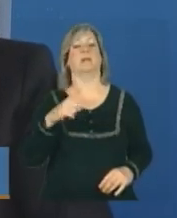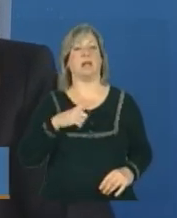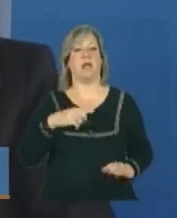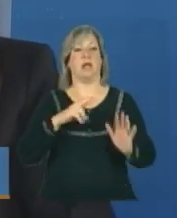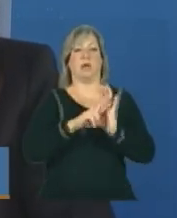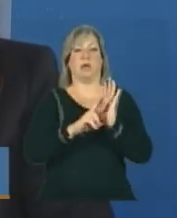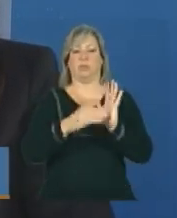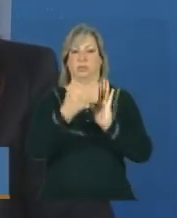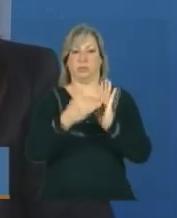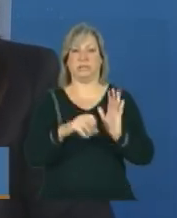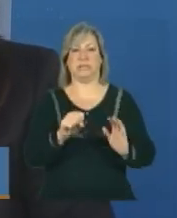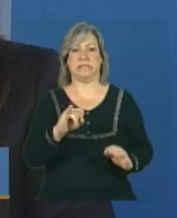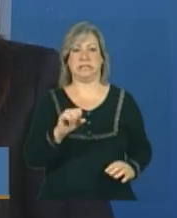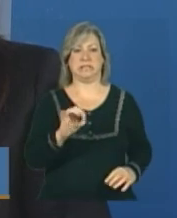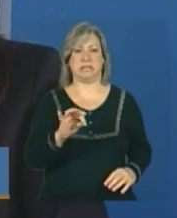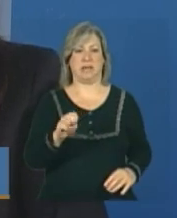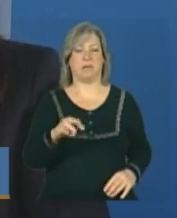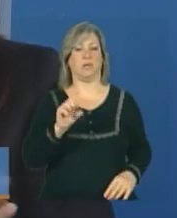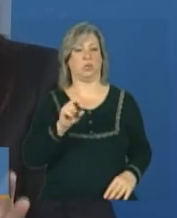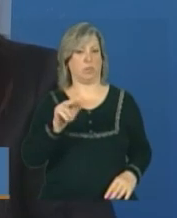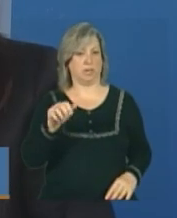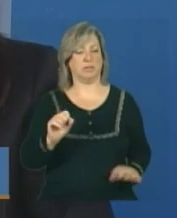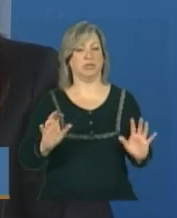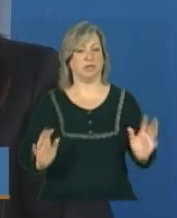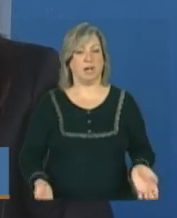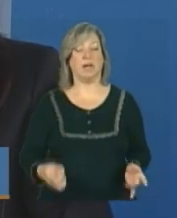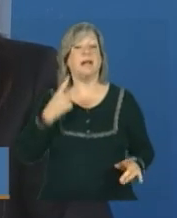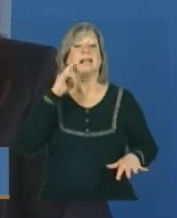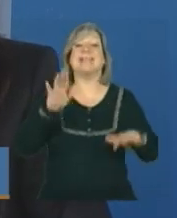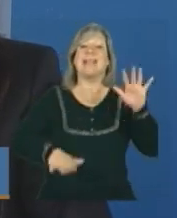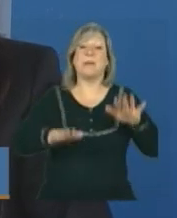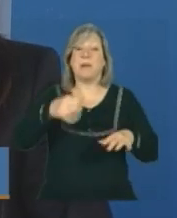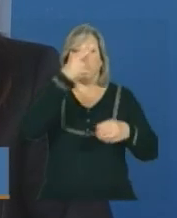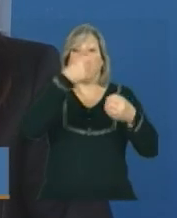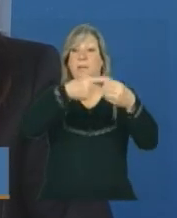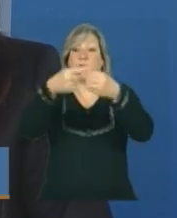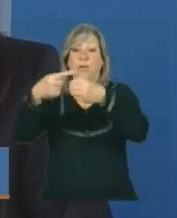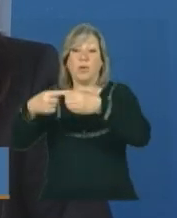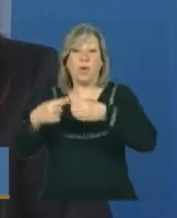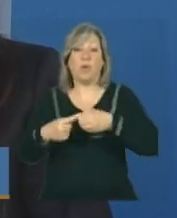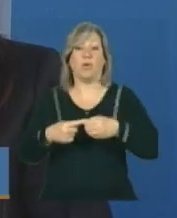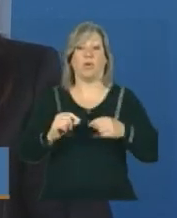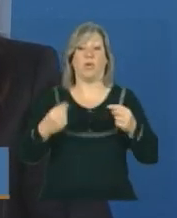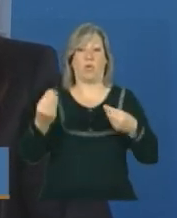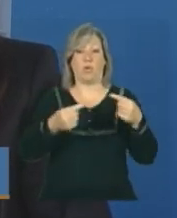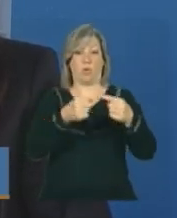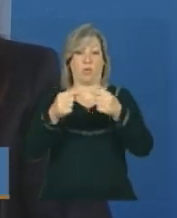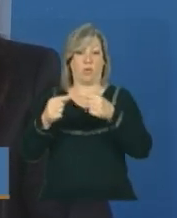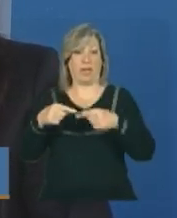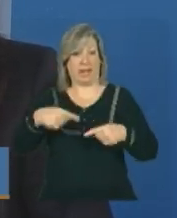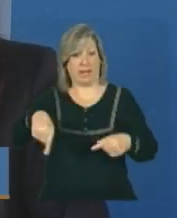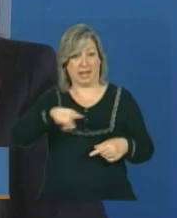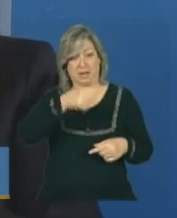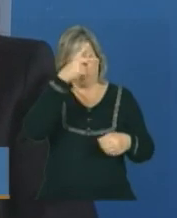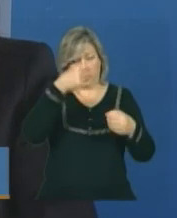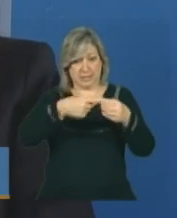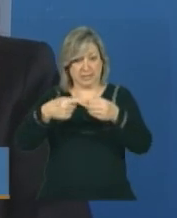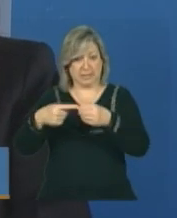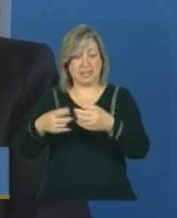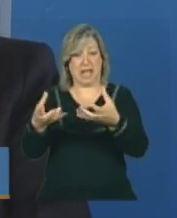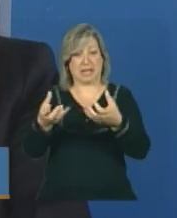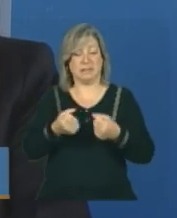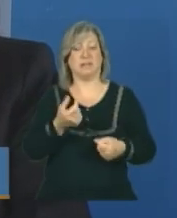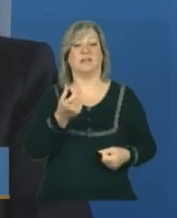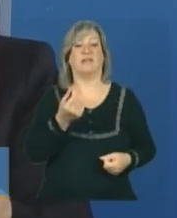sistema, ou seja, depende do porte do município. Dependendo do porte do município, o município recebe um